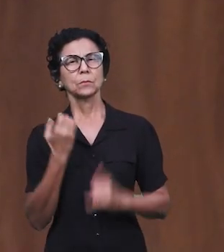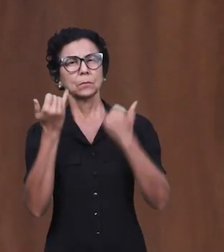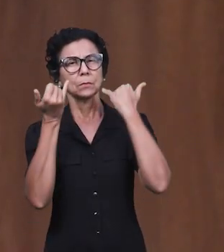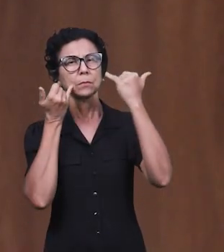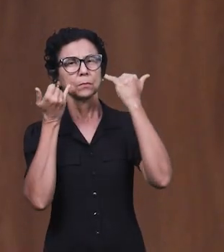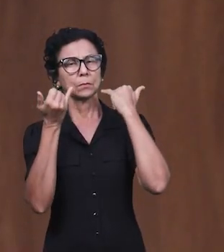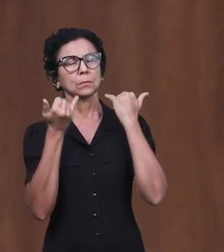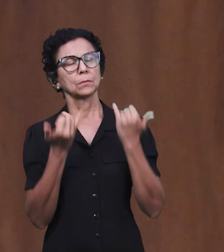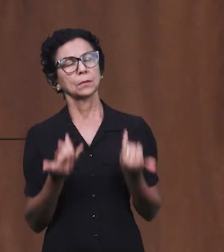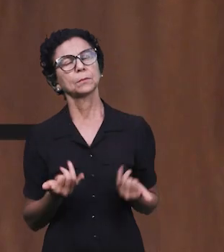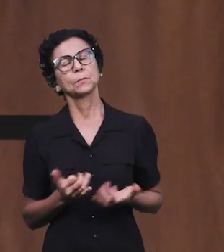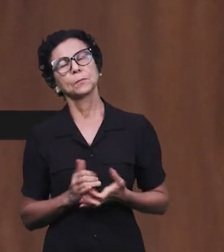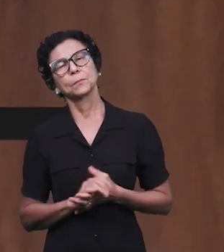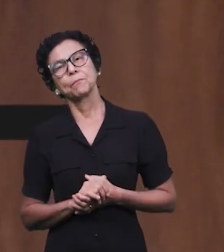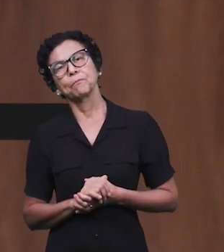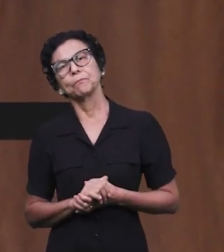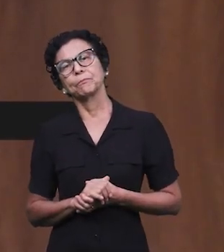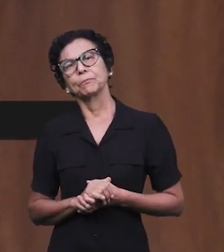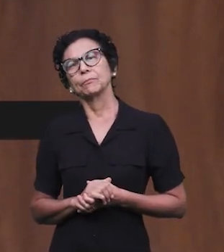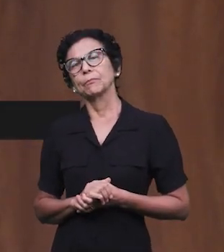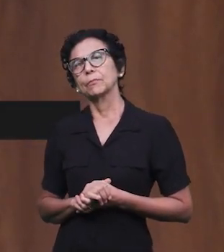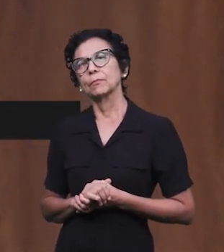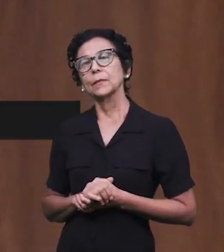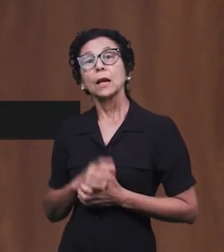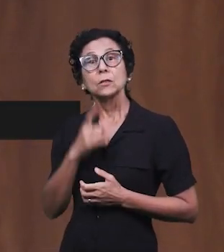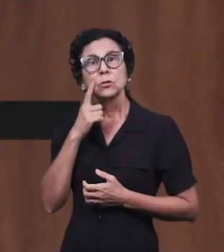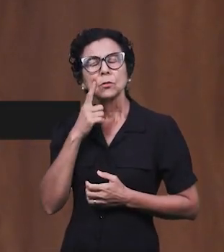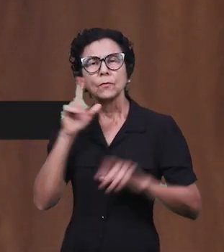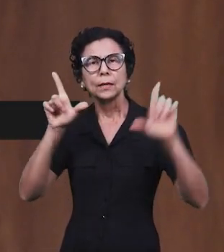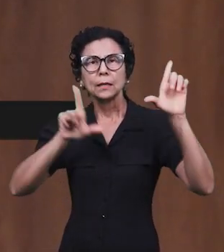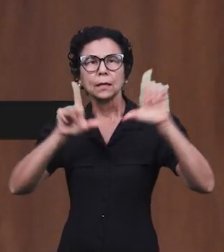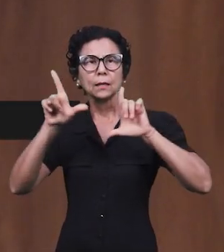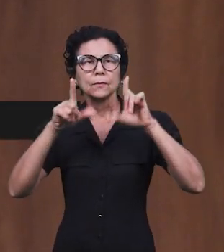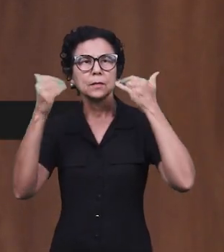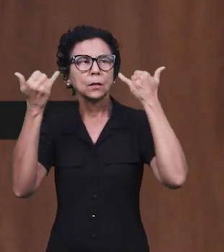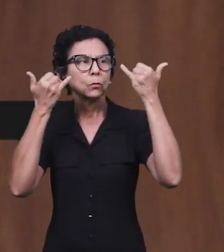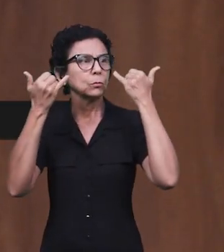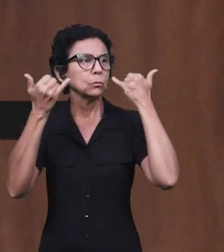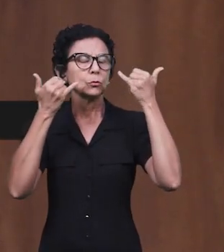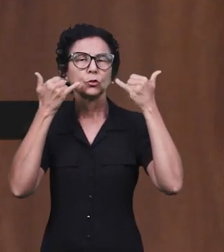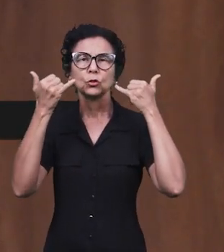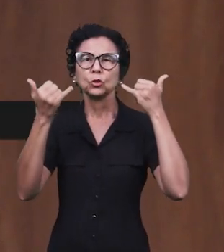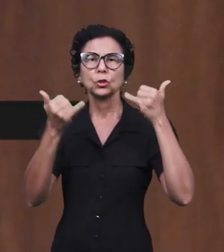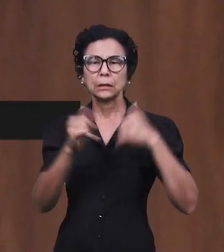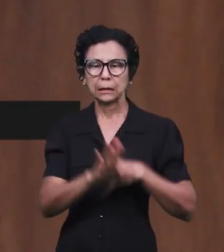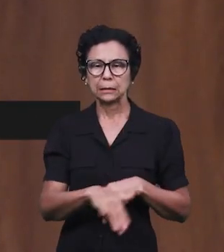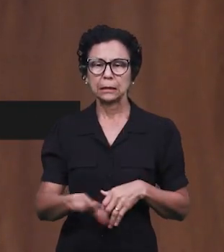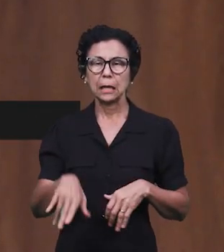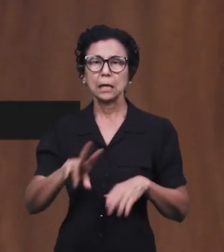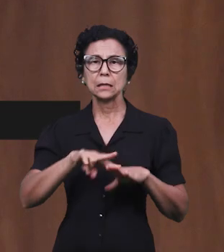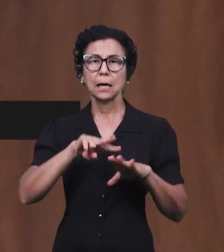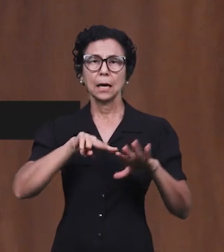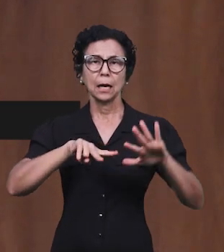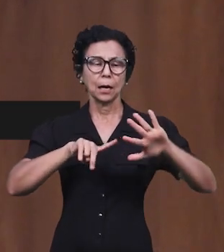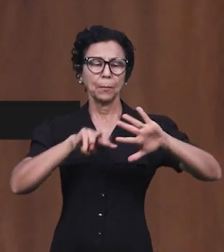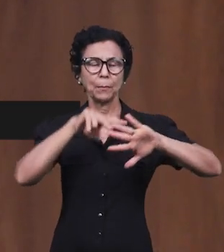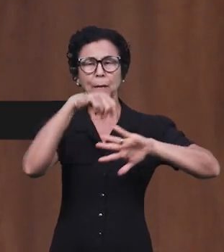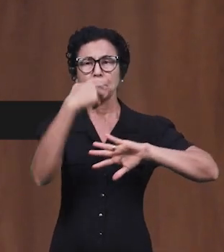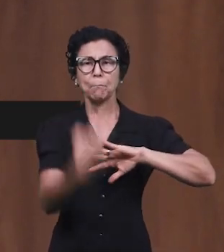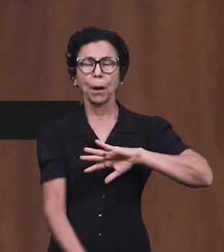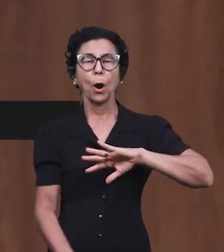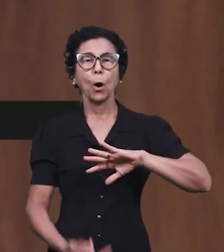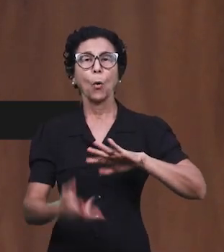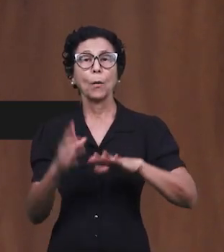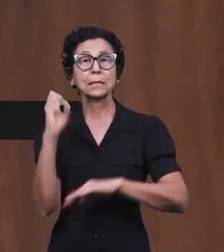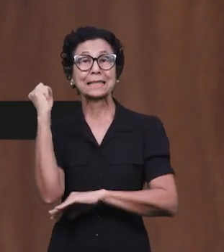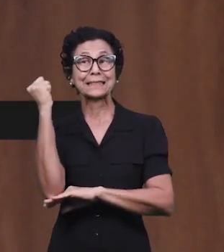né? Porque a gente costuma ver no noticiário crianças, né, se acidentando, até de coisas mais